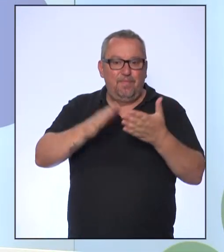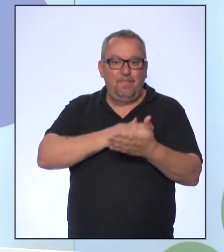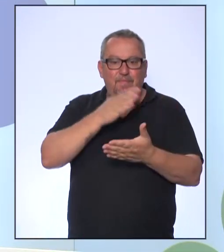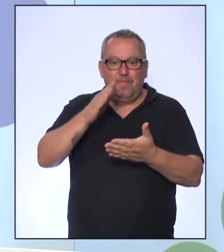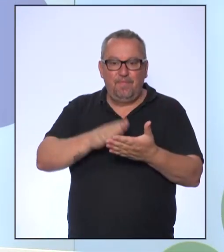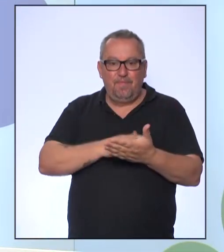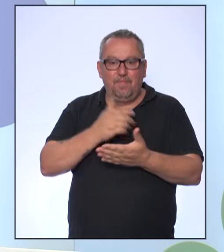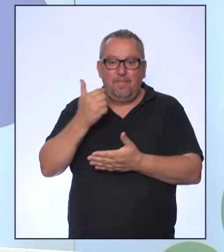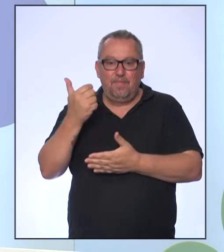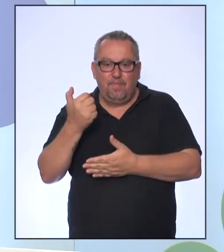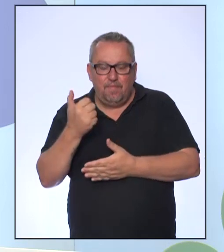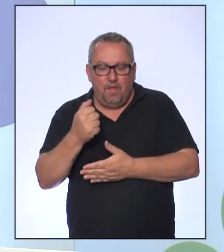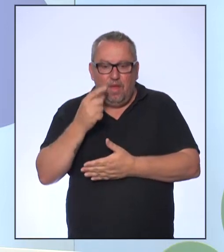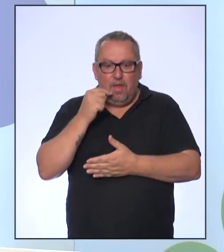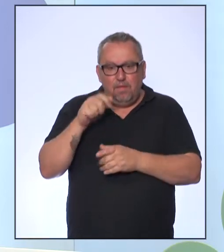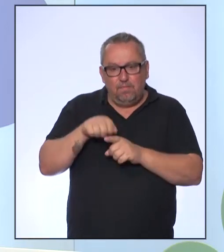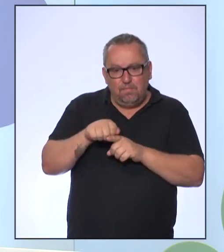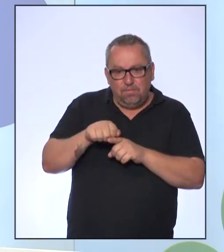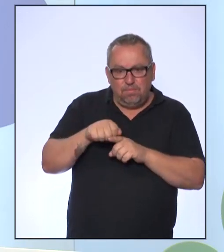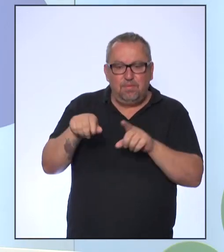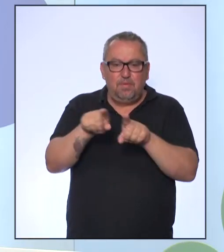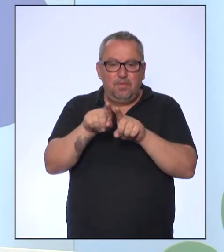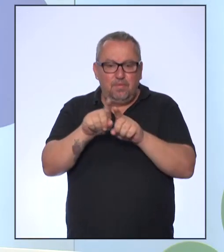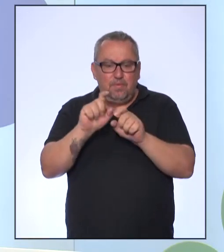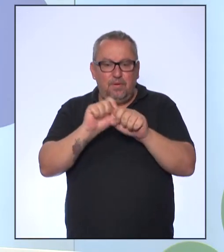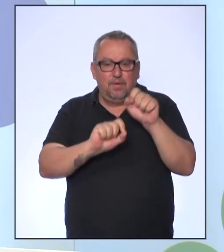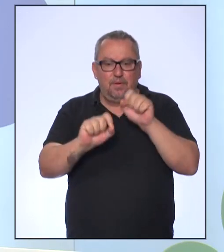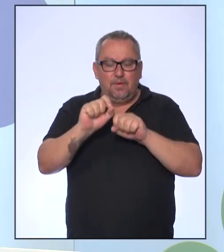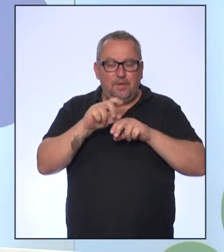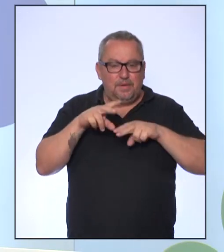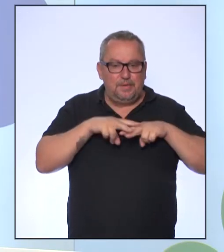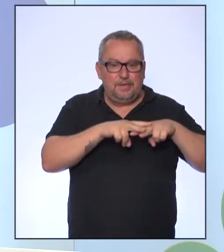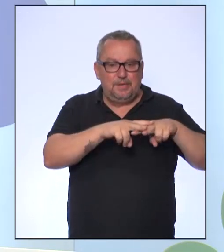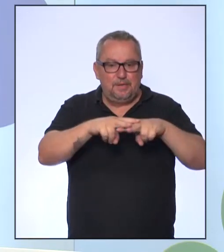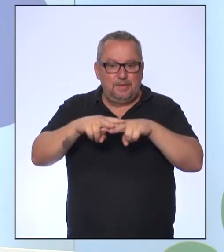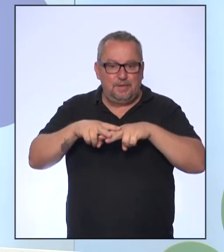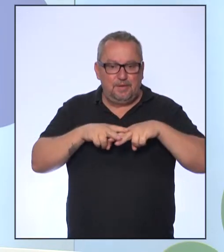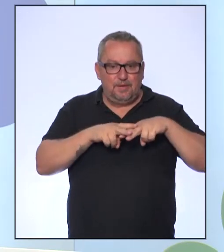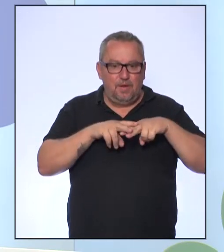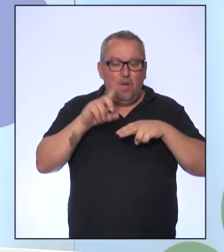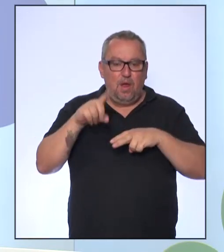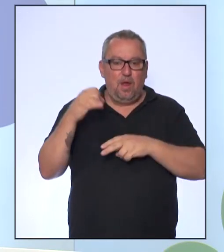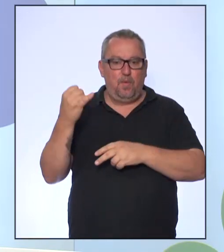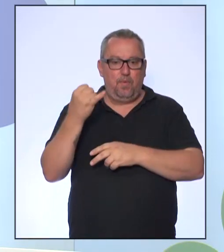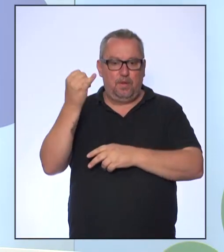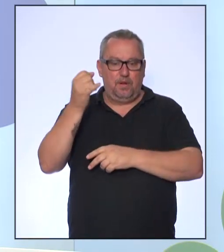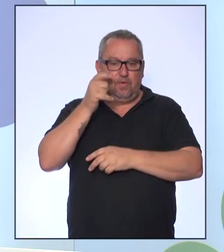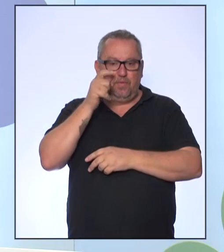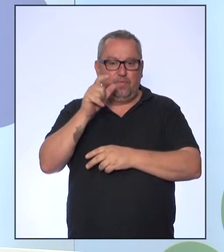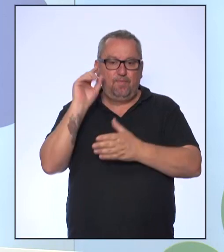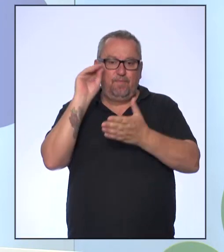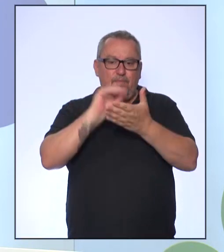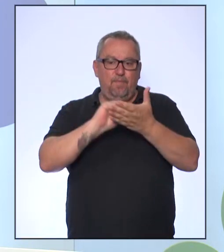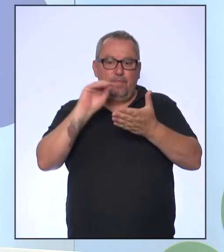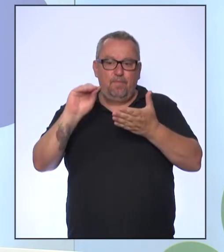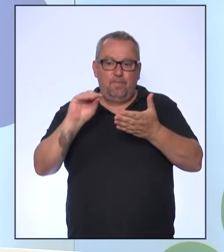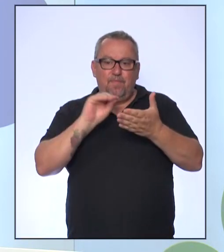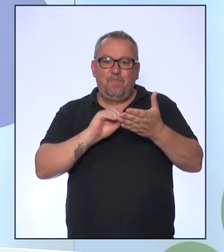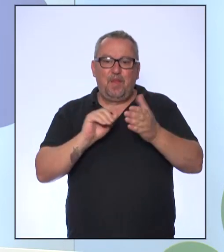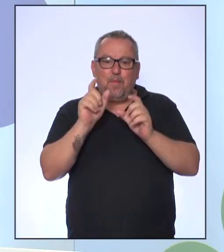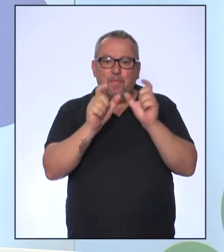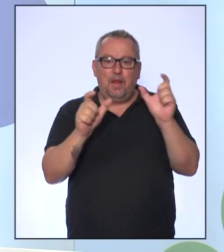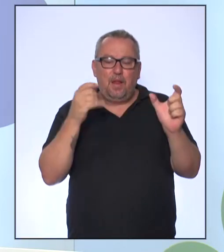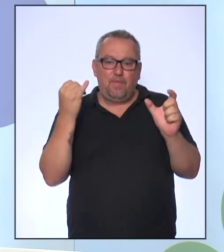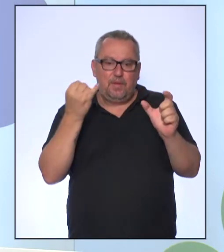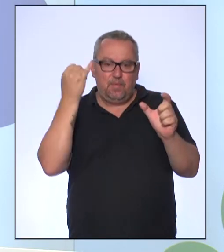né, para fazer anotações, até para fazer essa revisão de mapa mental. É importante vocês irem colocando as palavras-chave, os